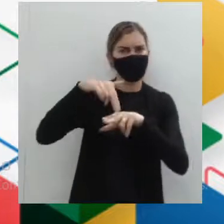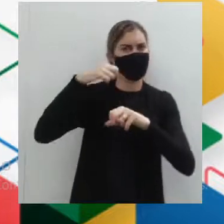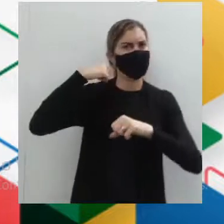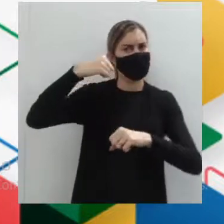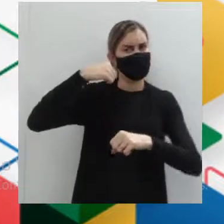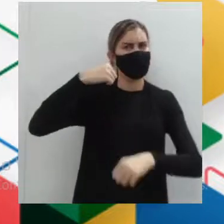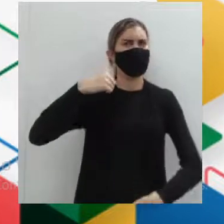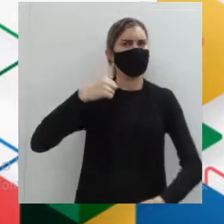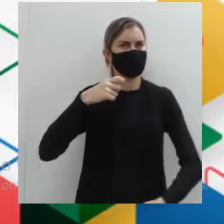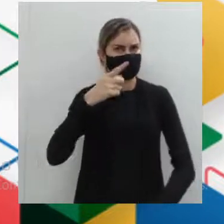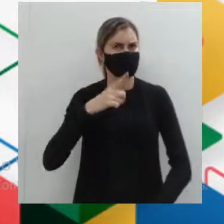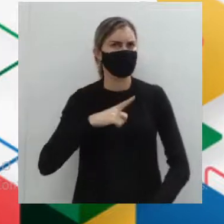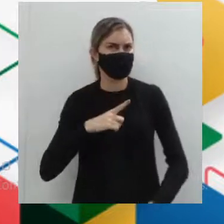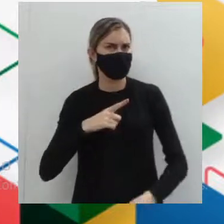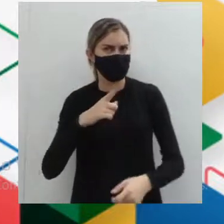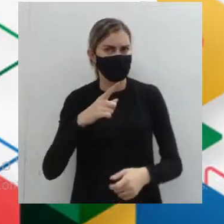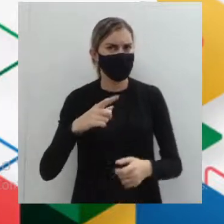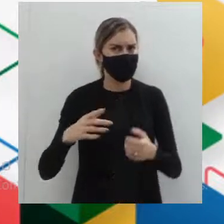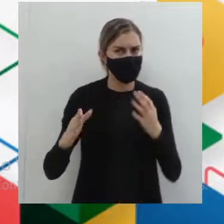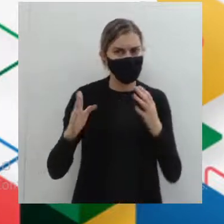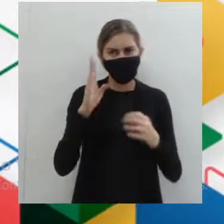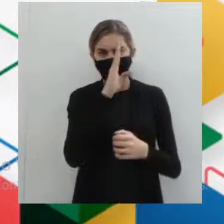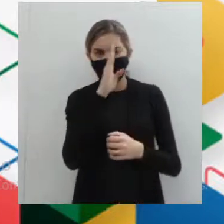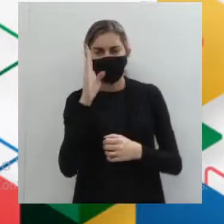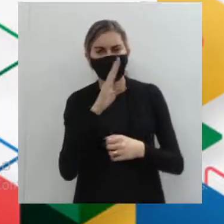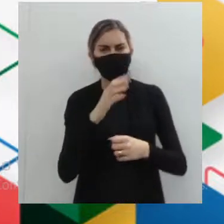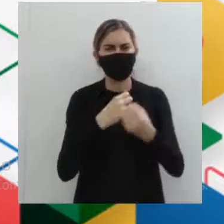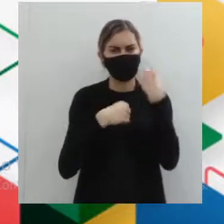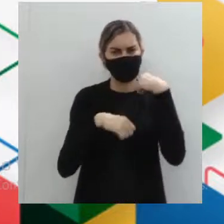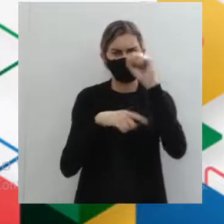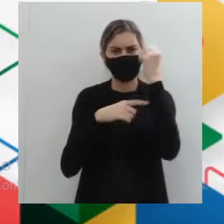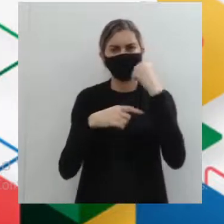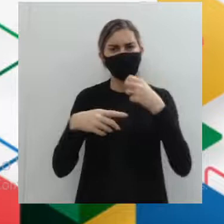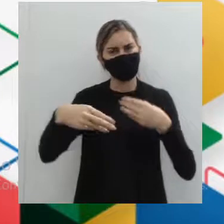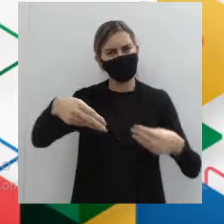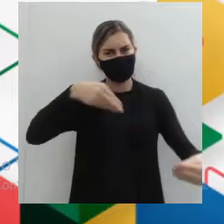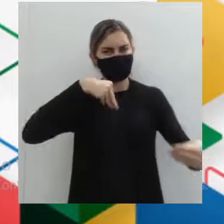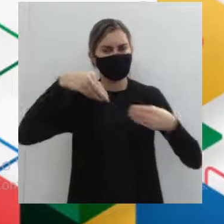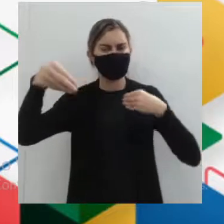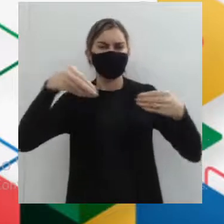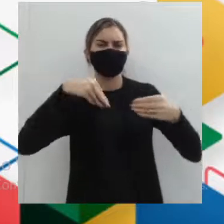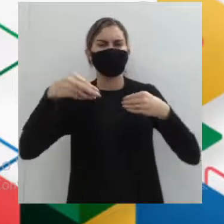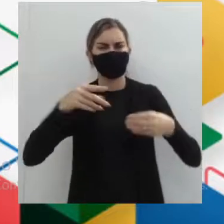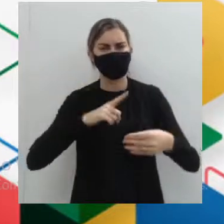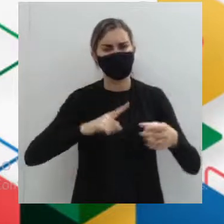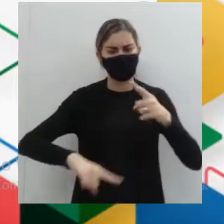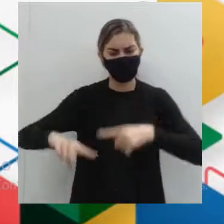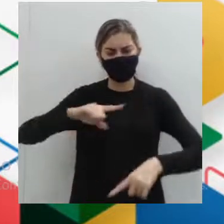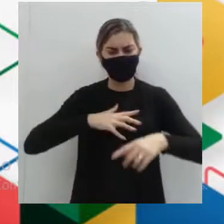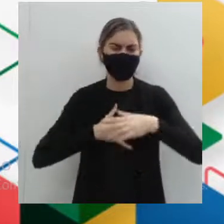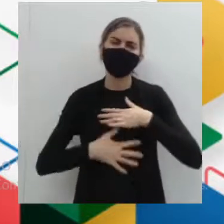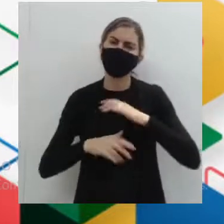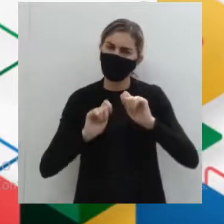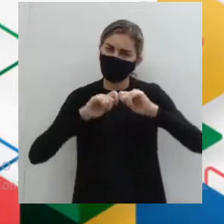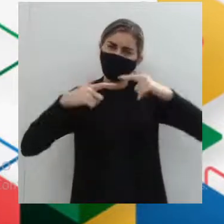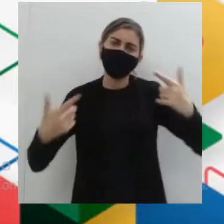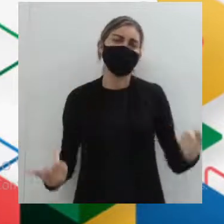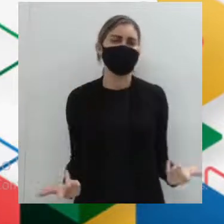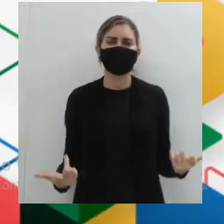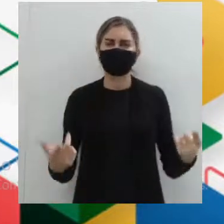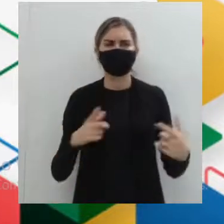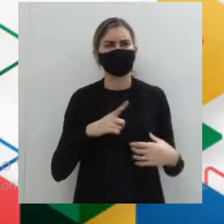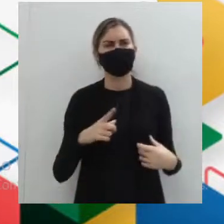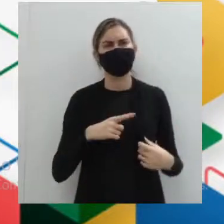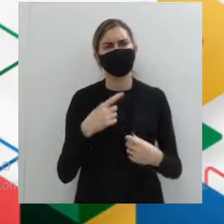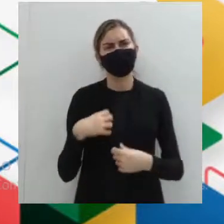força aqui presente? Será que tem coordenação motora? Tem flexibilidade? Tem domínio de corpo? É claro que tem. Ali